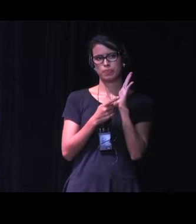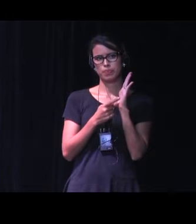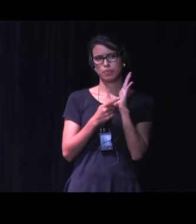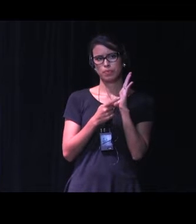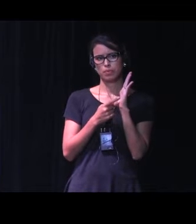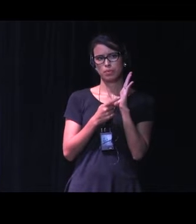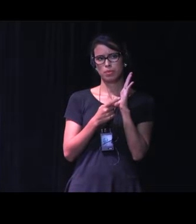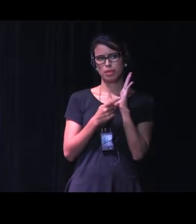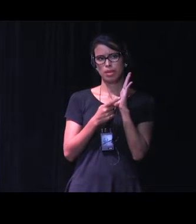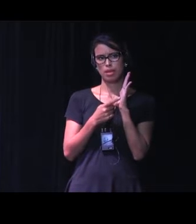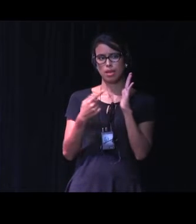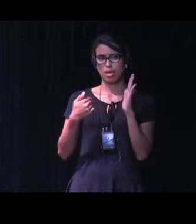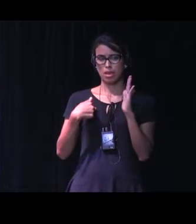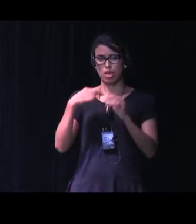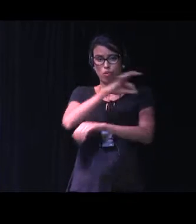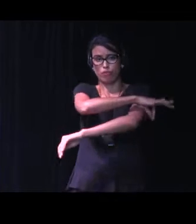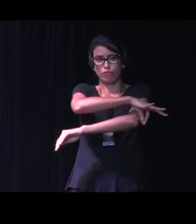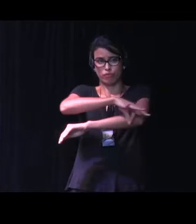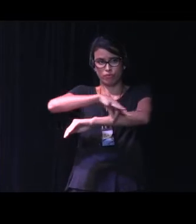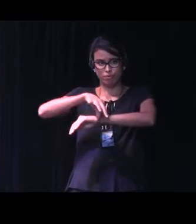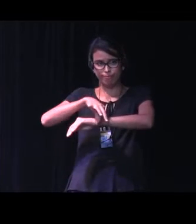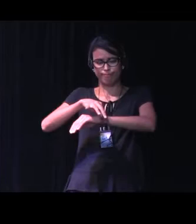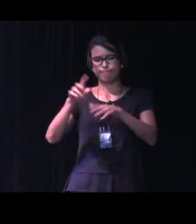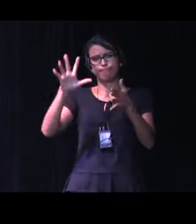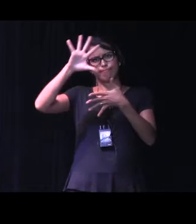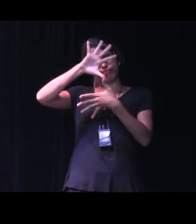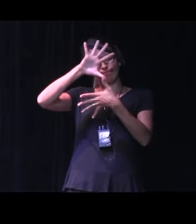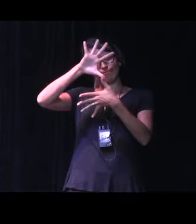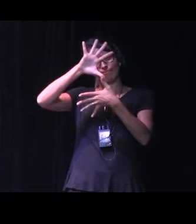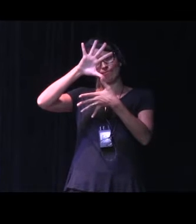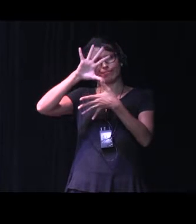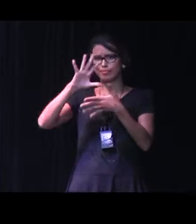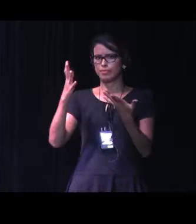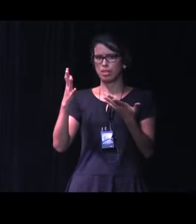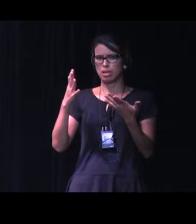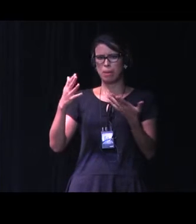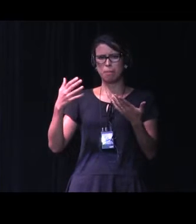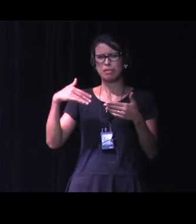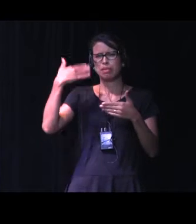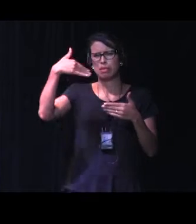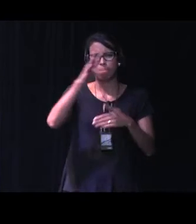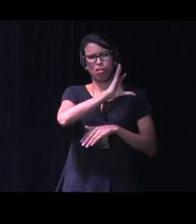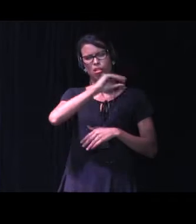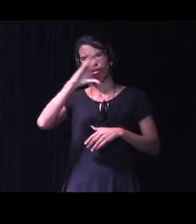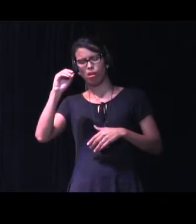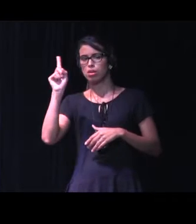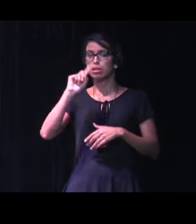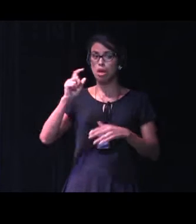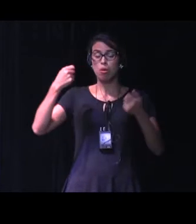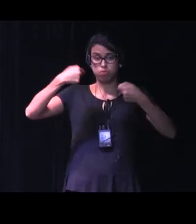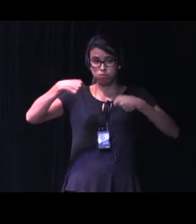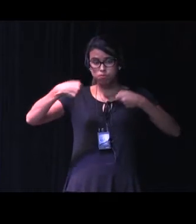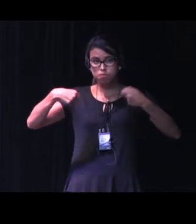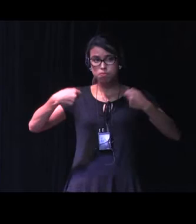O fato de estar autofabricando arquitetura é uma necessidade. Não podemos aguardar